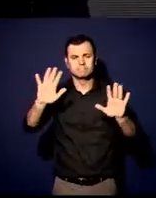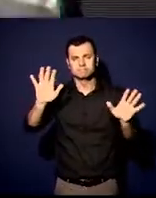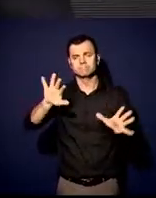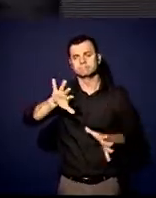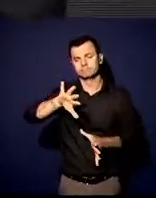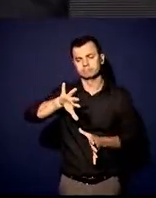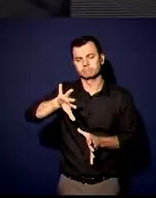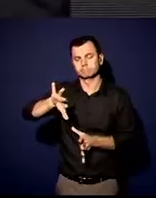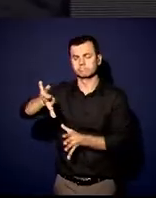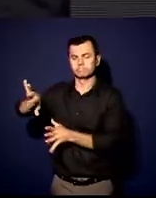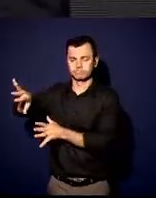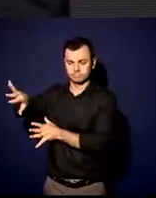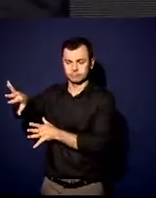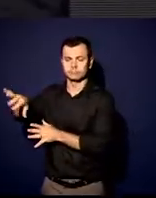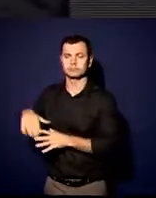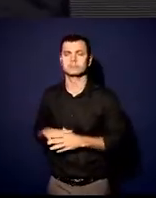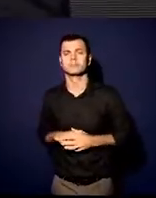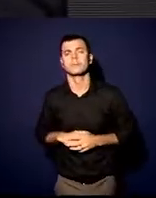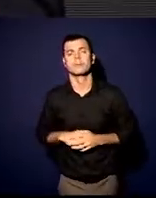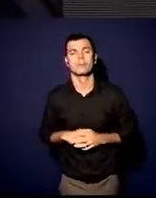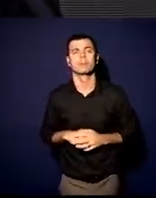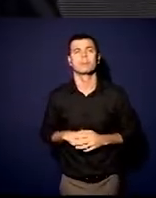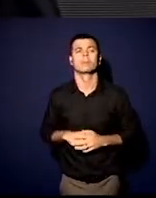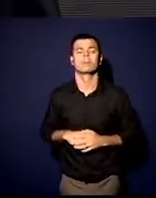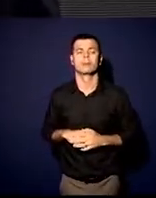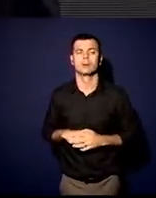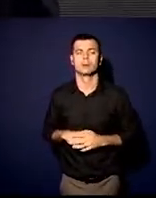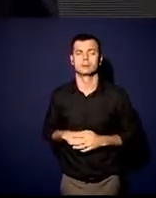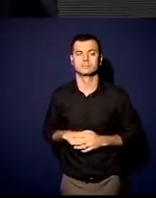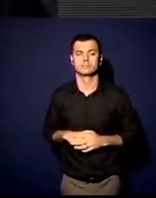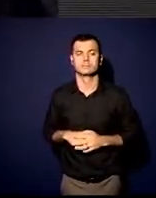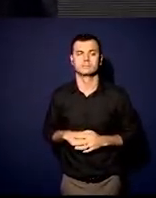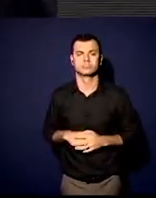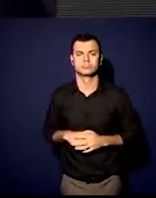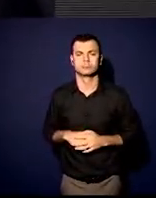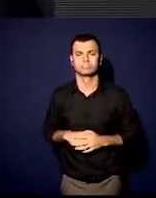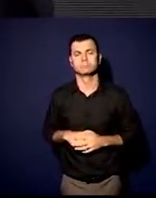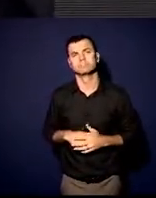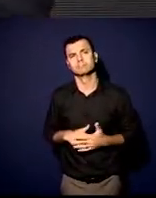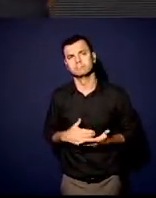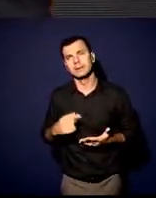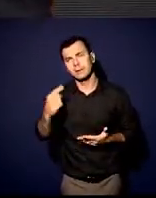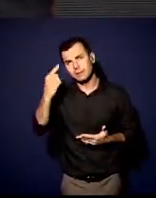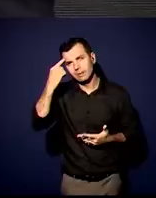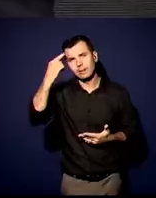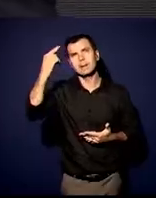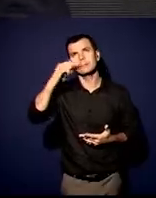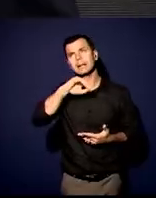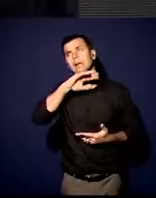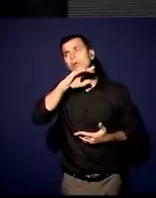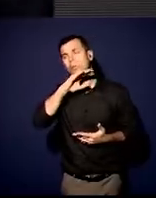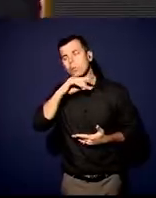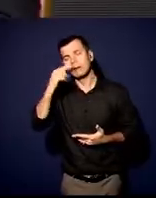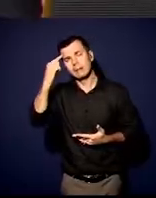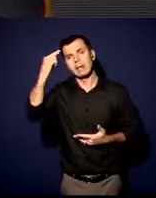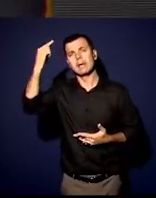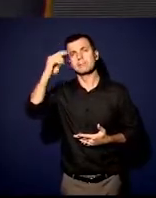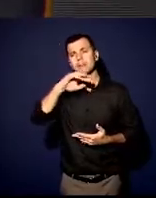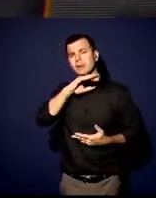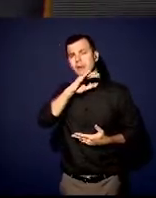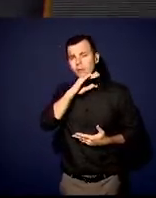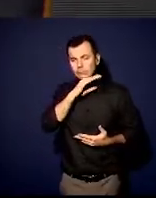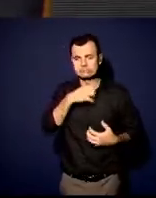para que isso seja sempre revestido de uma de uma lembrança amarga muito forte e de ressentimentos